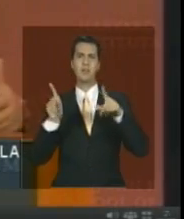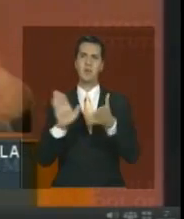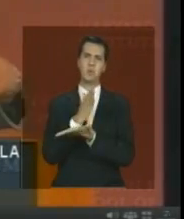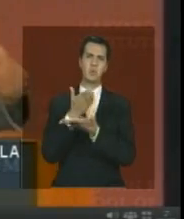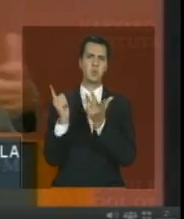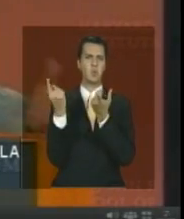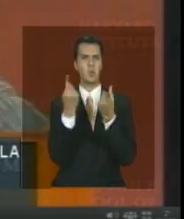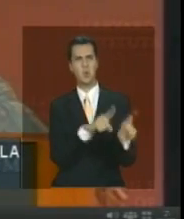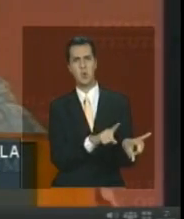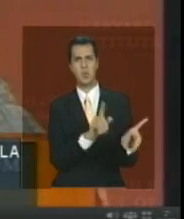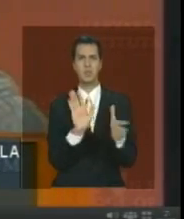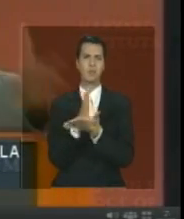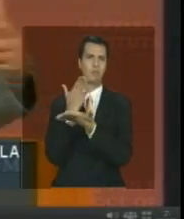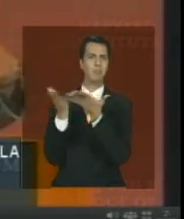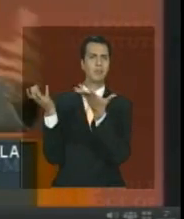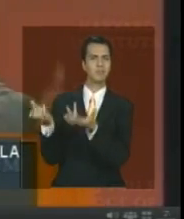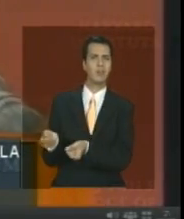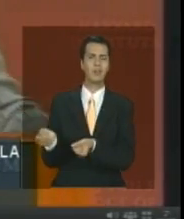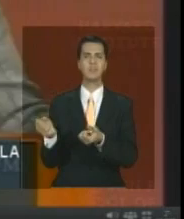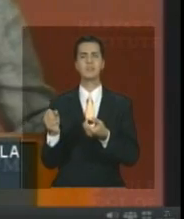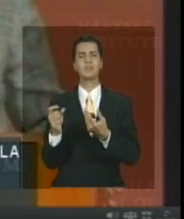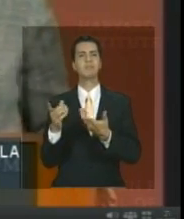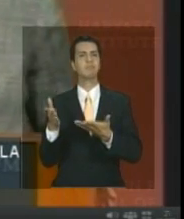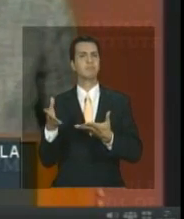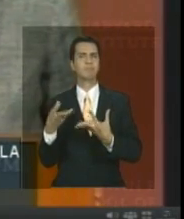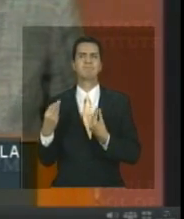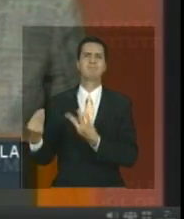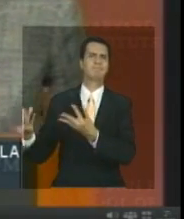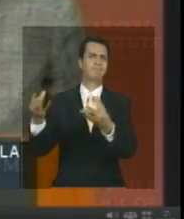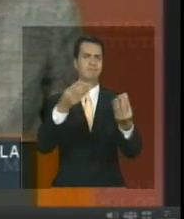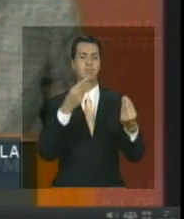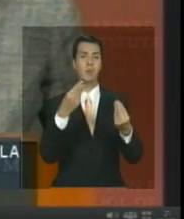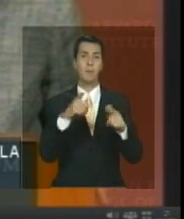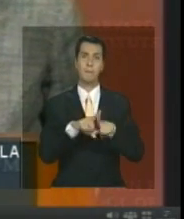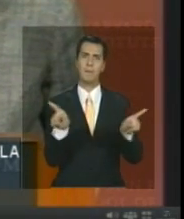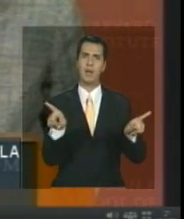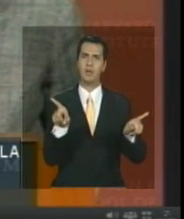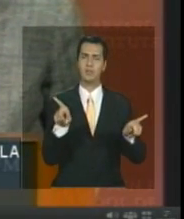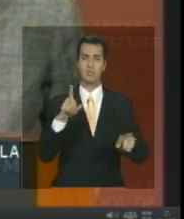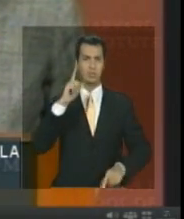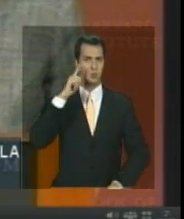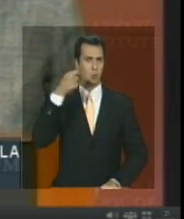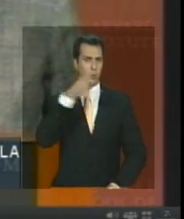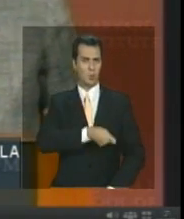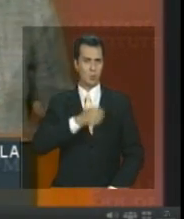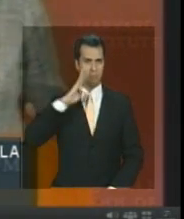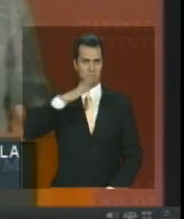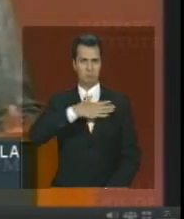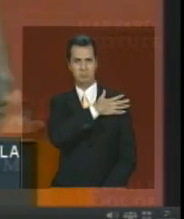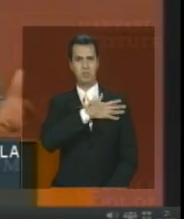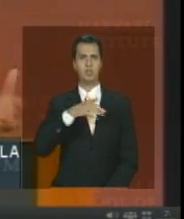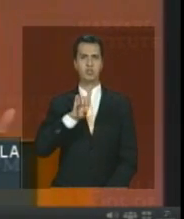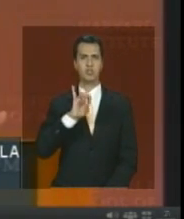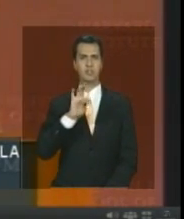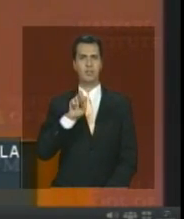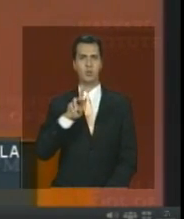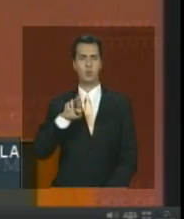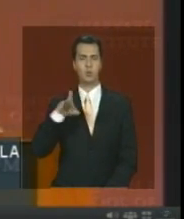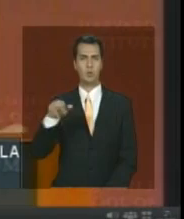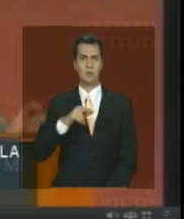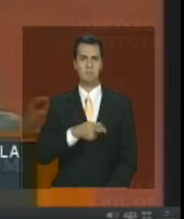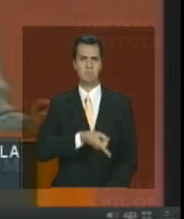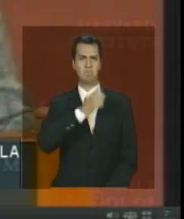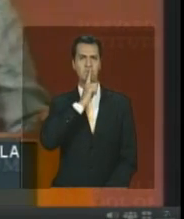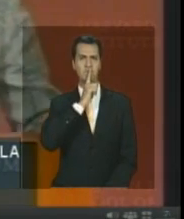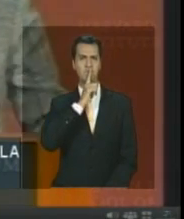contra algumas coisas que você é ou pensa, do que o silêncio das ditaduras. Esta é uma realidade que